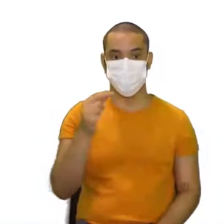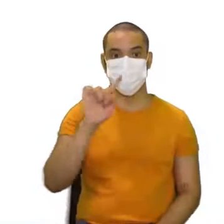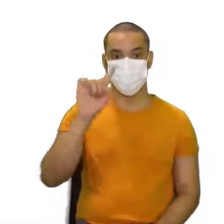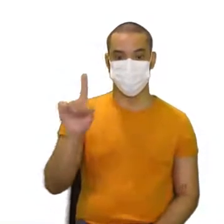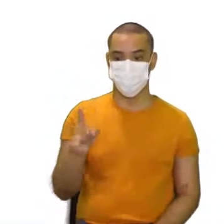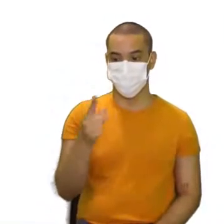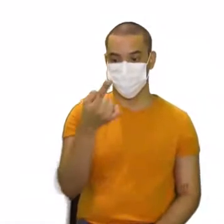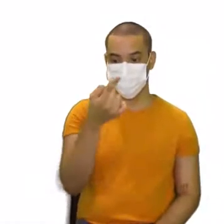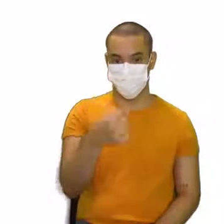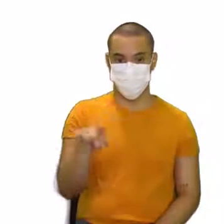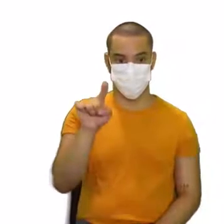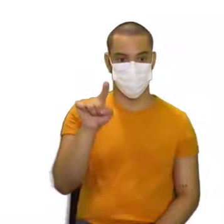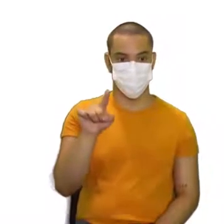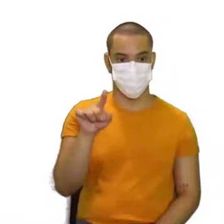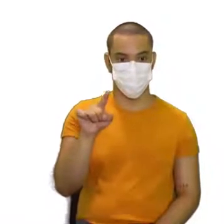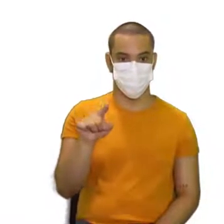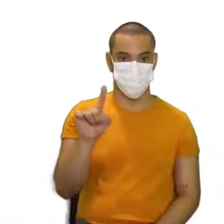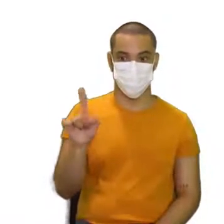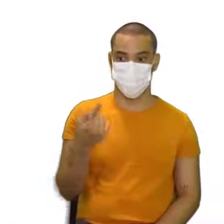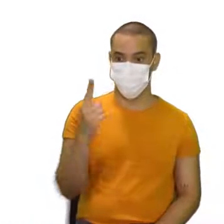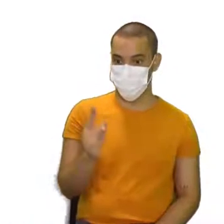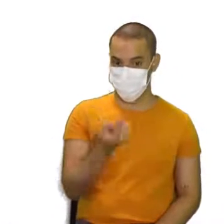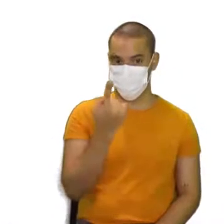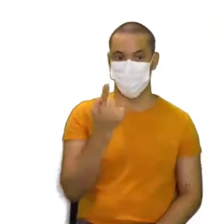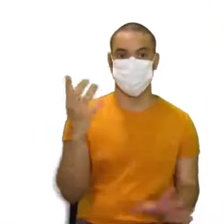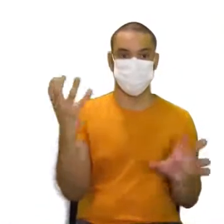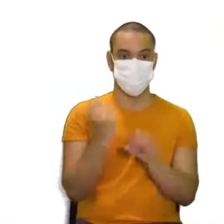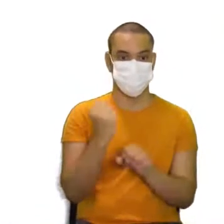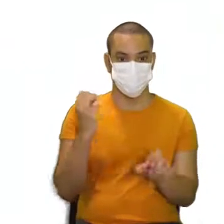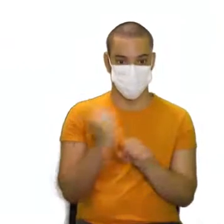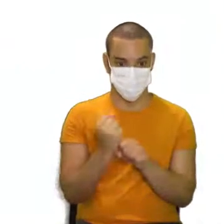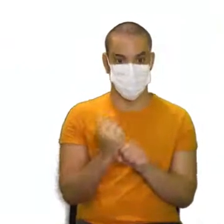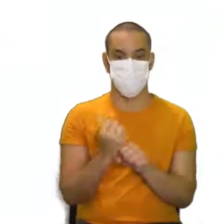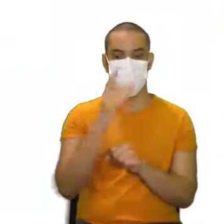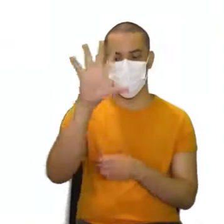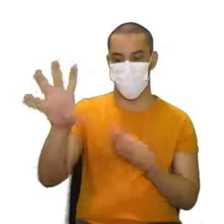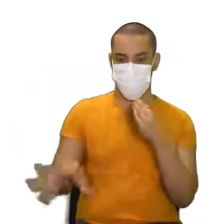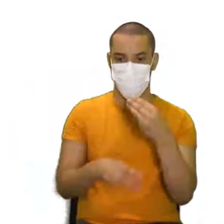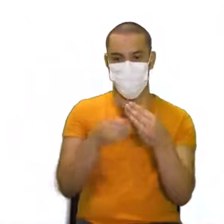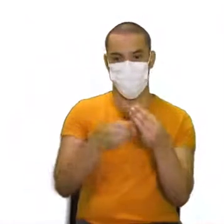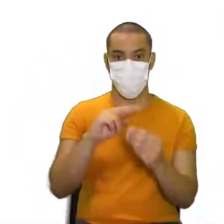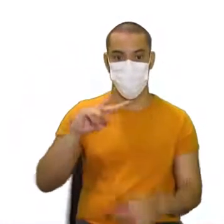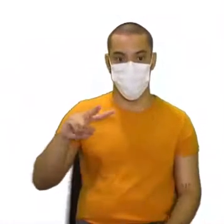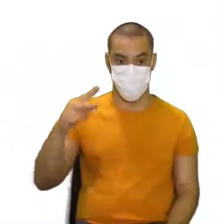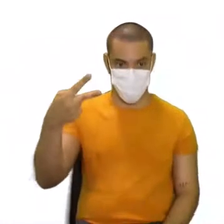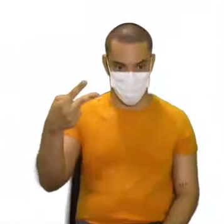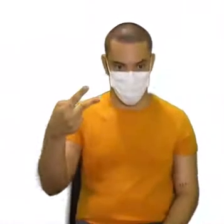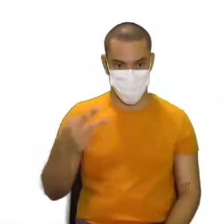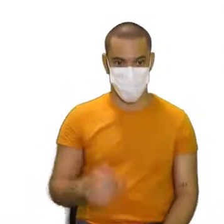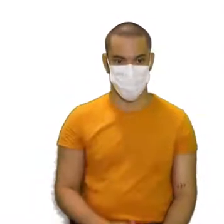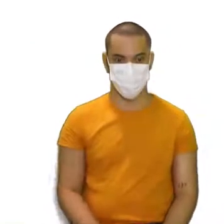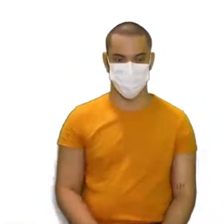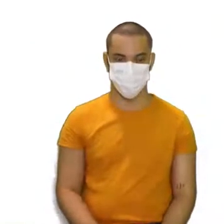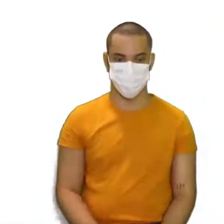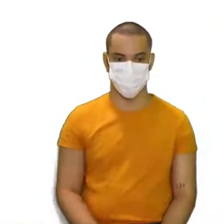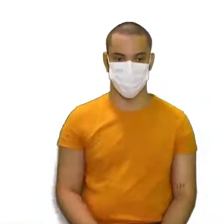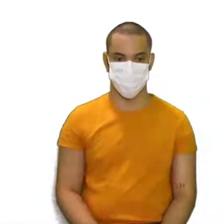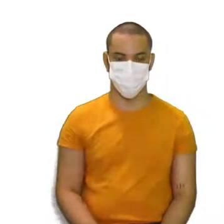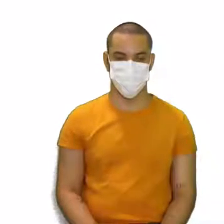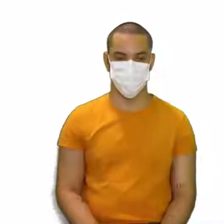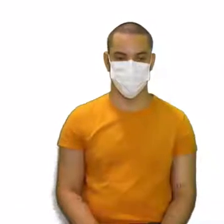científica eu passo a, duas vezes para esquerda e somos dois no expoente tão menos oito mais dois menos